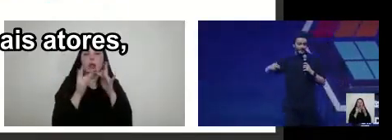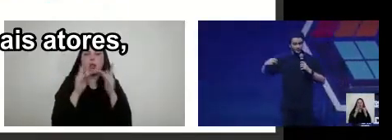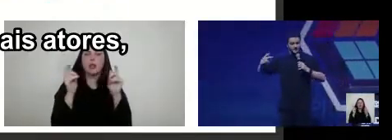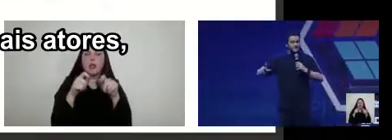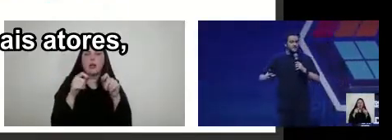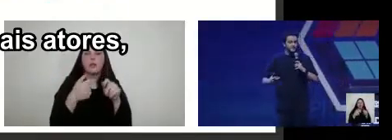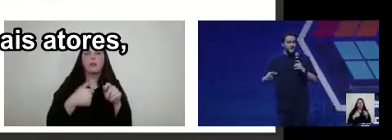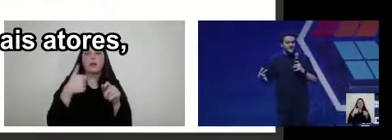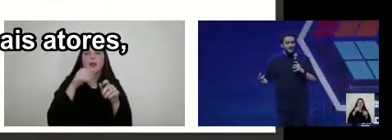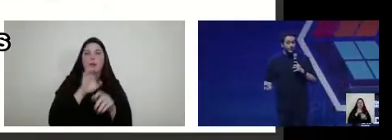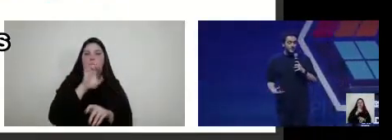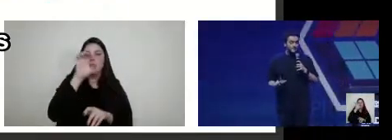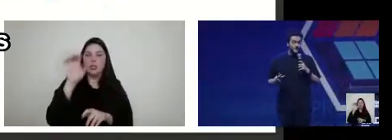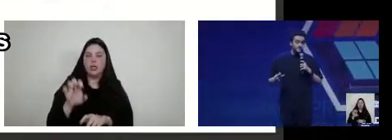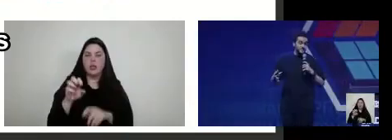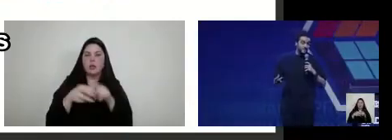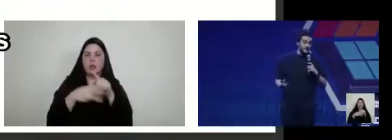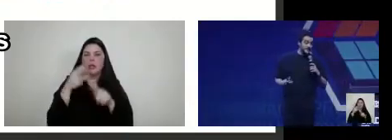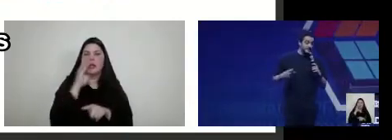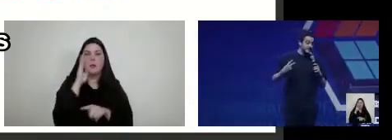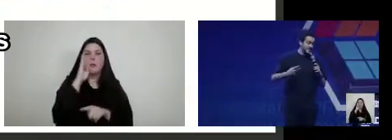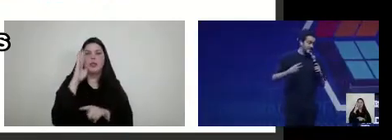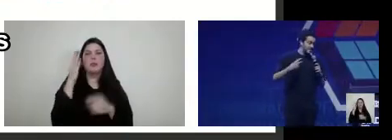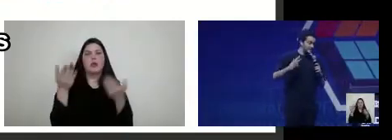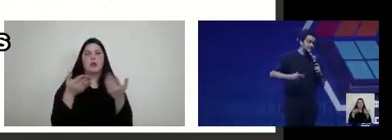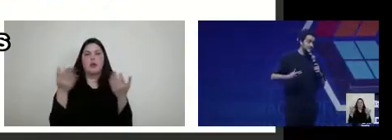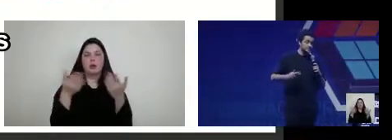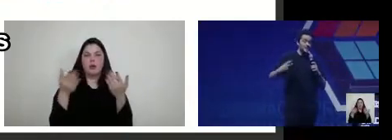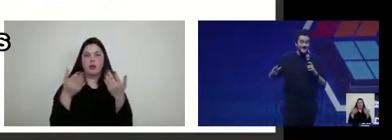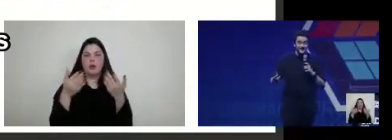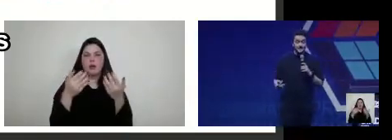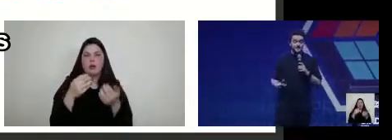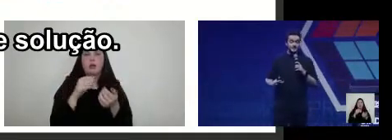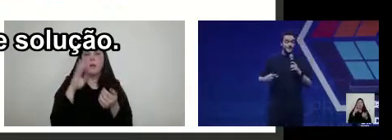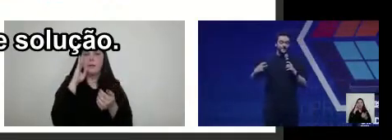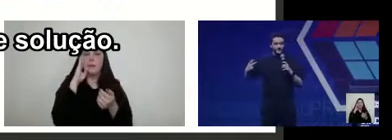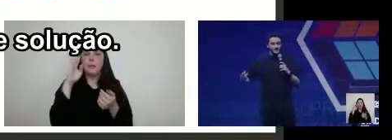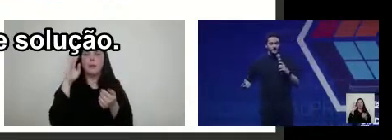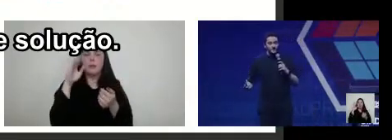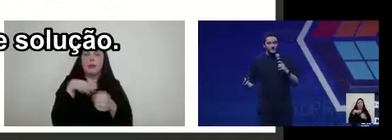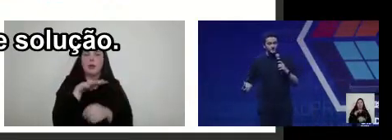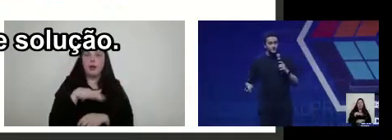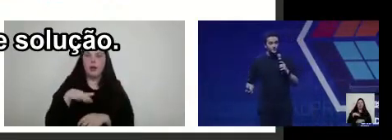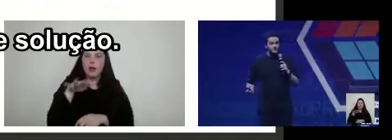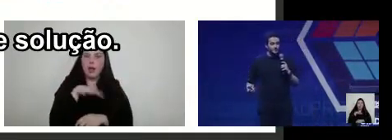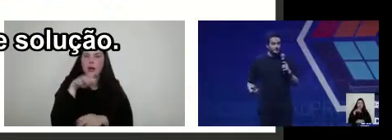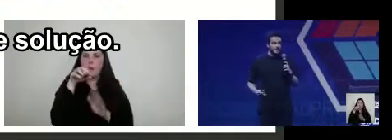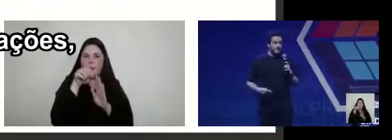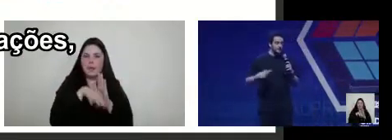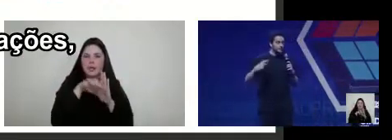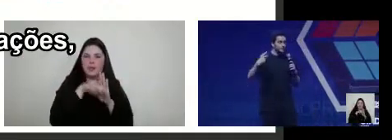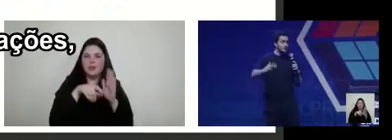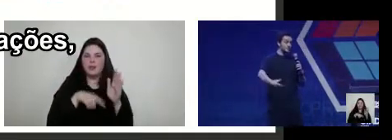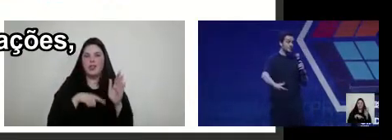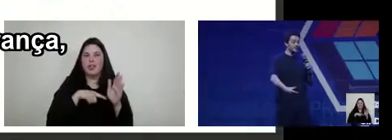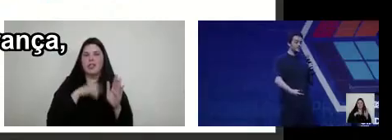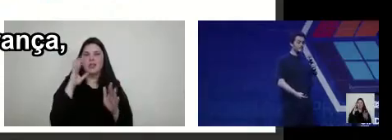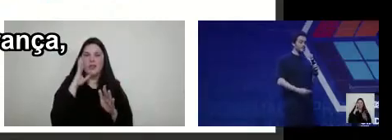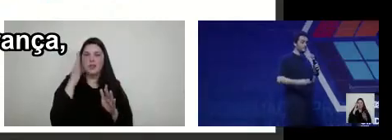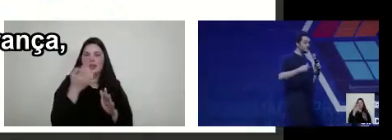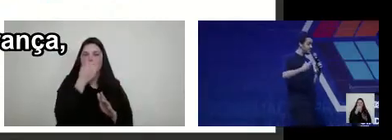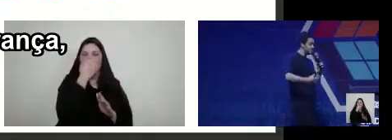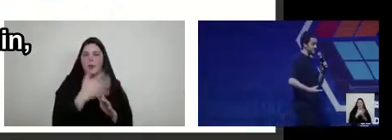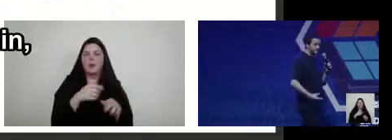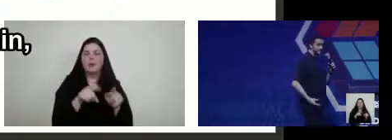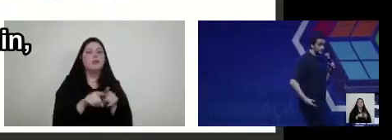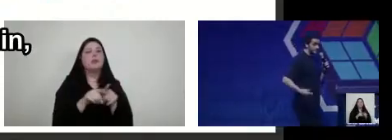podem ver os três principais atores, as três principais áreas que se beneficiam desse tipo de solução. Então, o nosso time de operações,